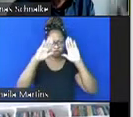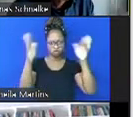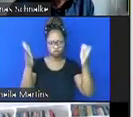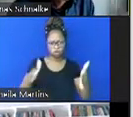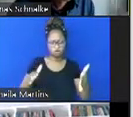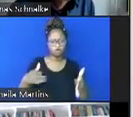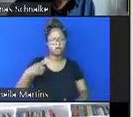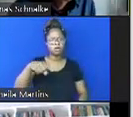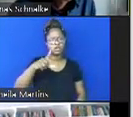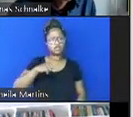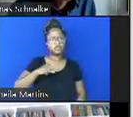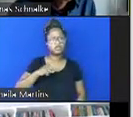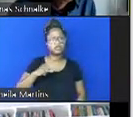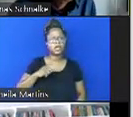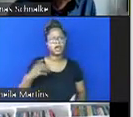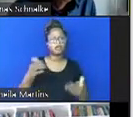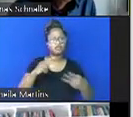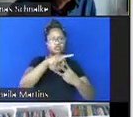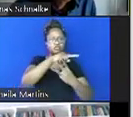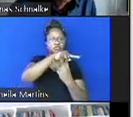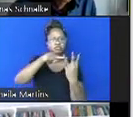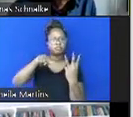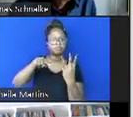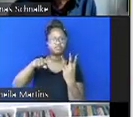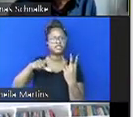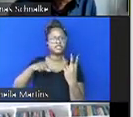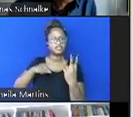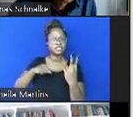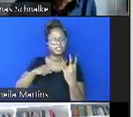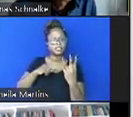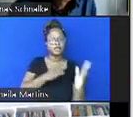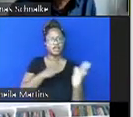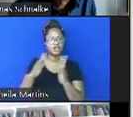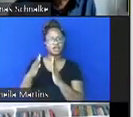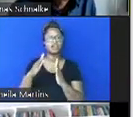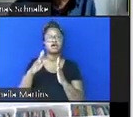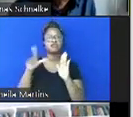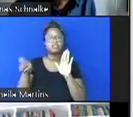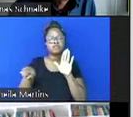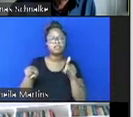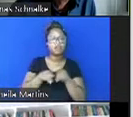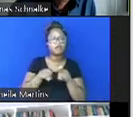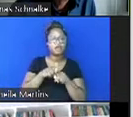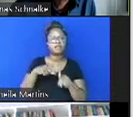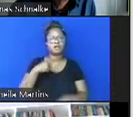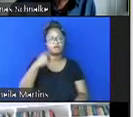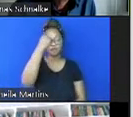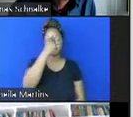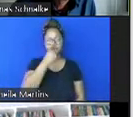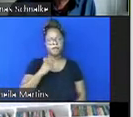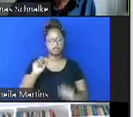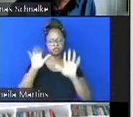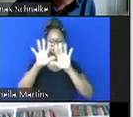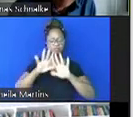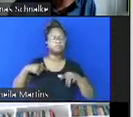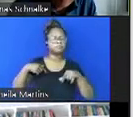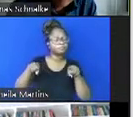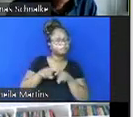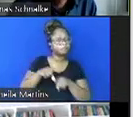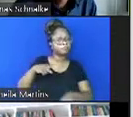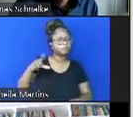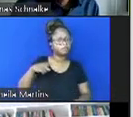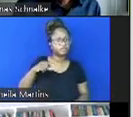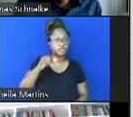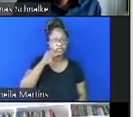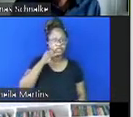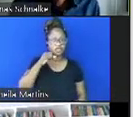esse modelo triplo, temos modelos de cera anatômicos com a figura como um todo, temos também os close-ups